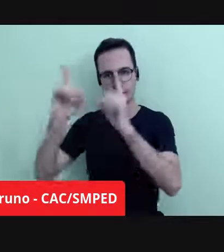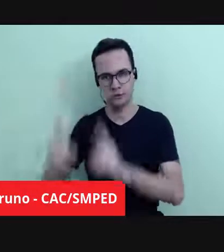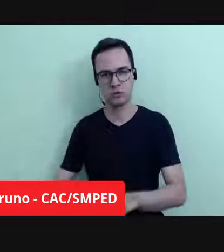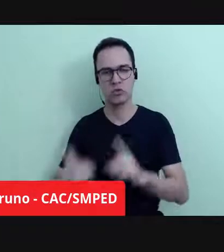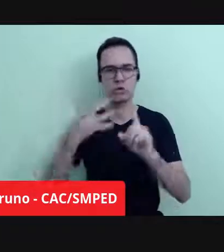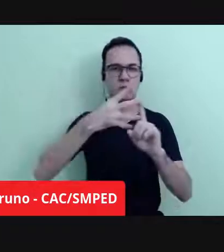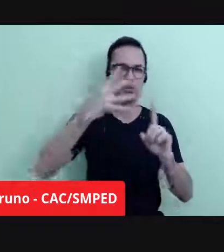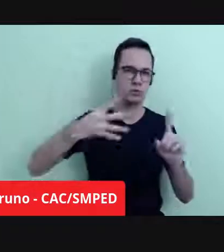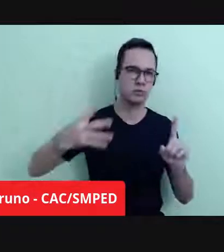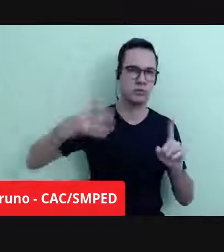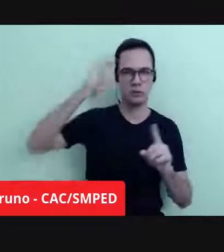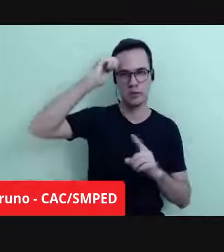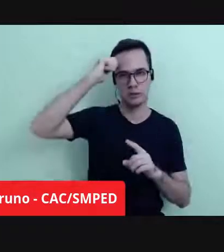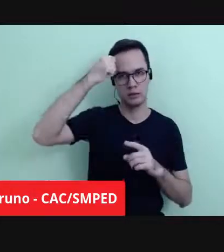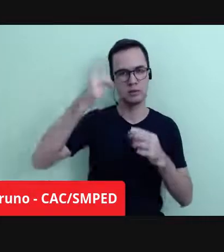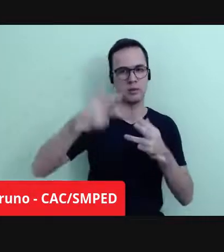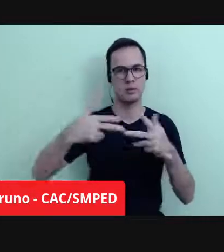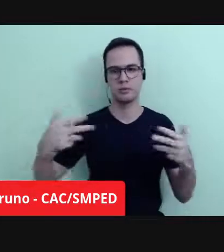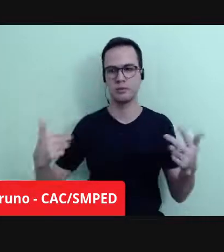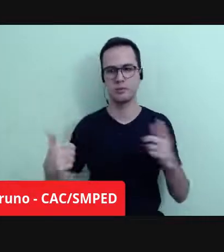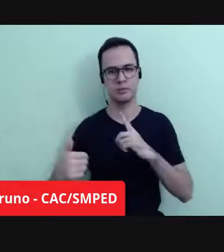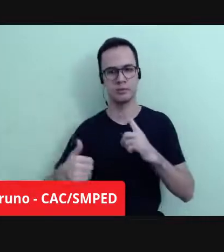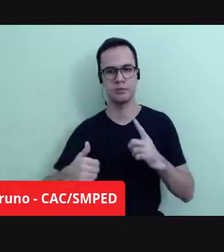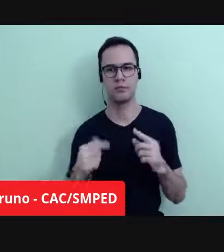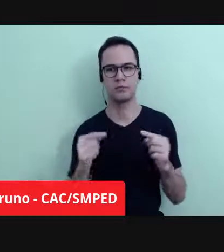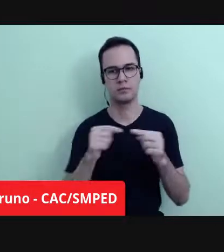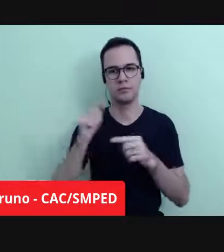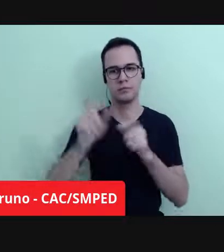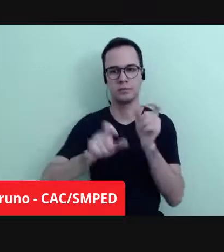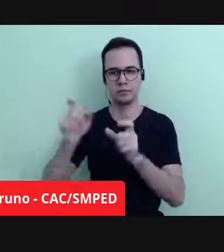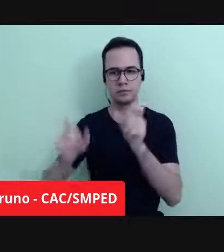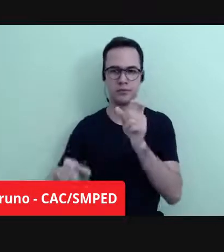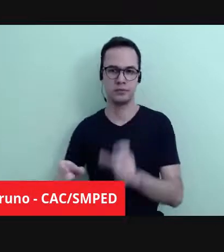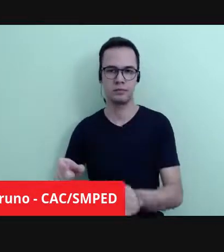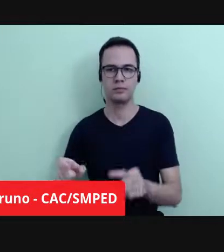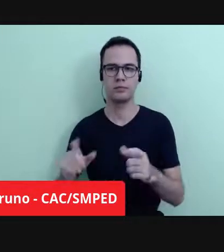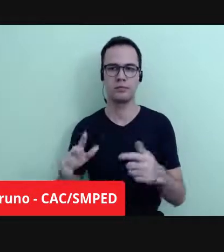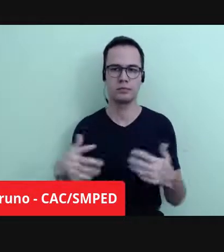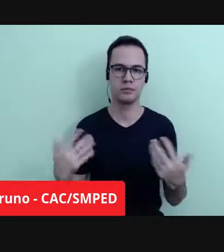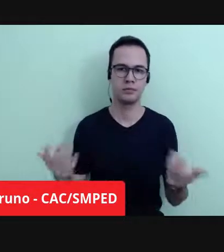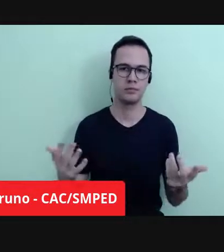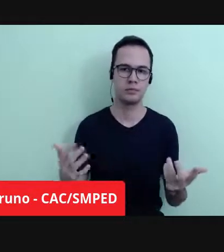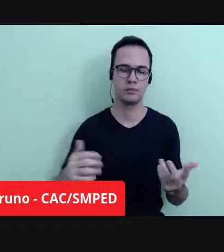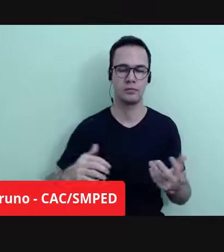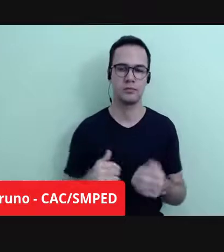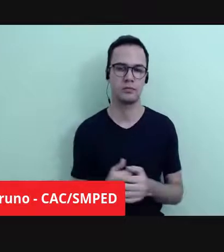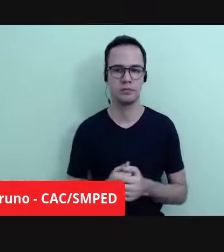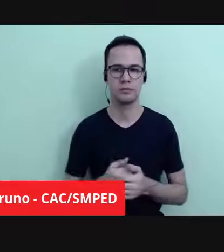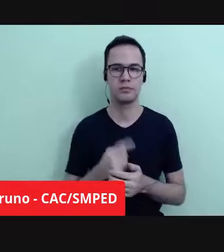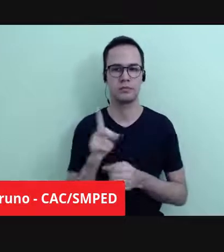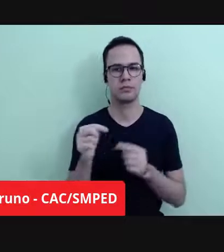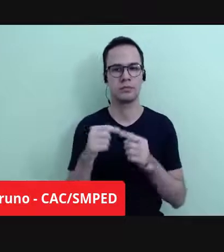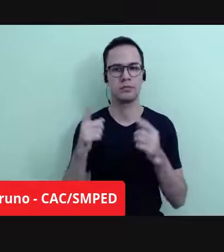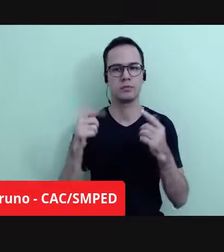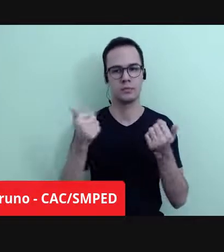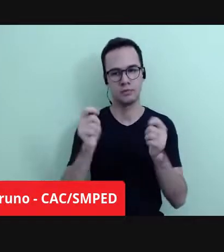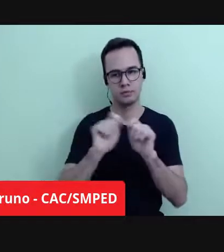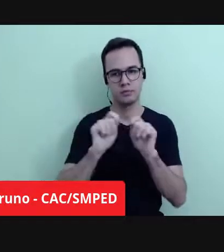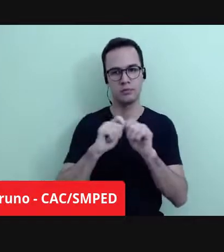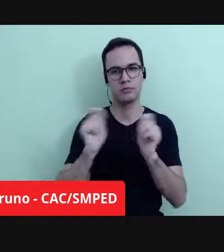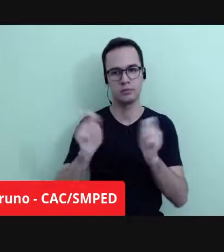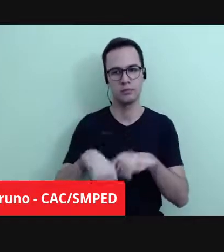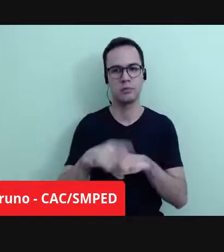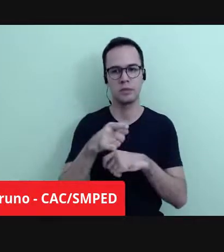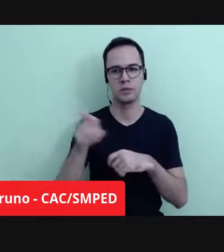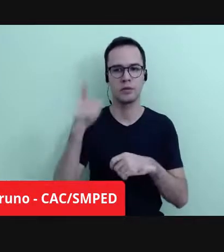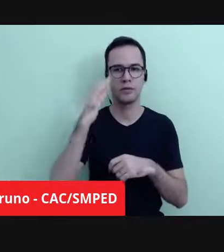negras, enfim, tem várias características de populações ali. Então, pelo material aí de mediações acessíveis, dá para ter um pouco de